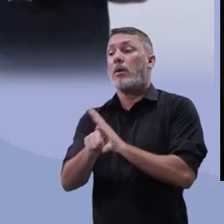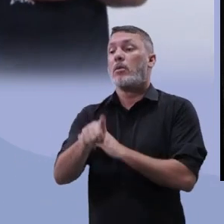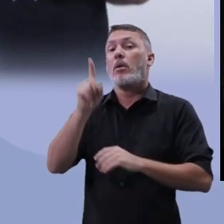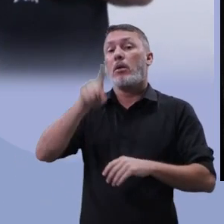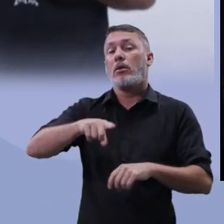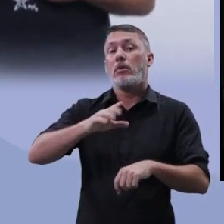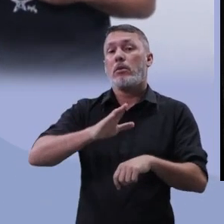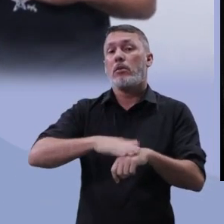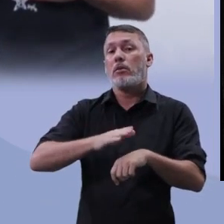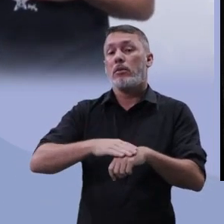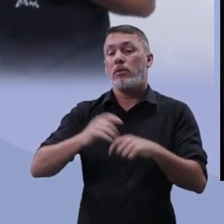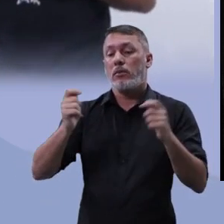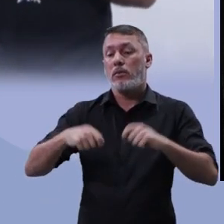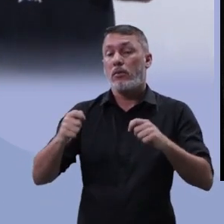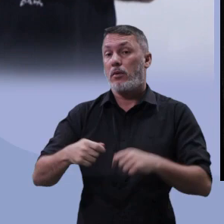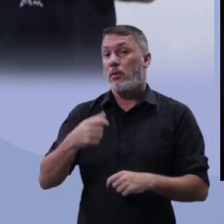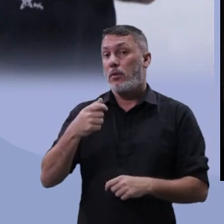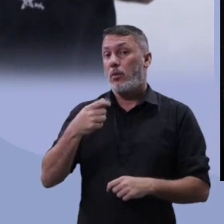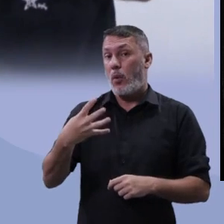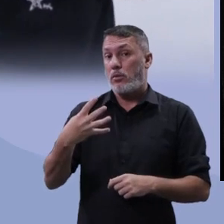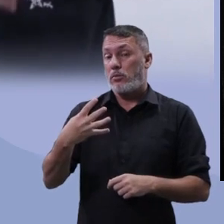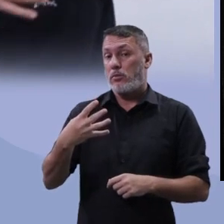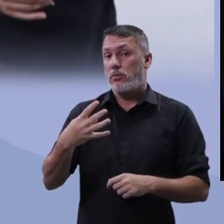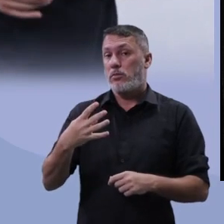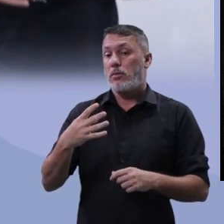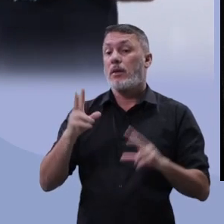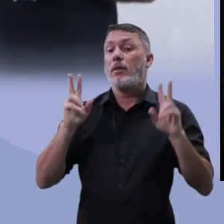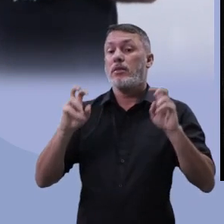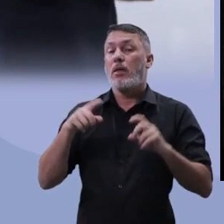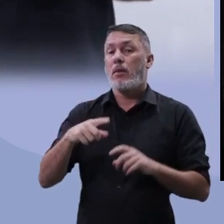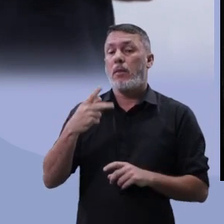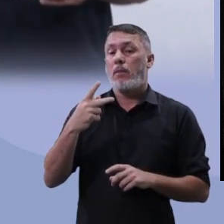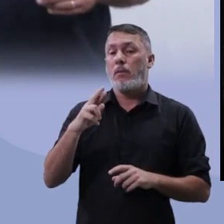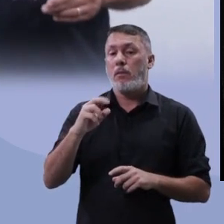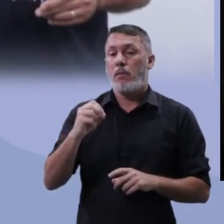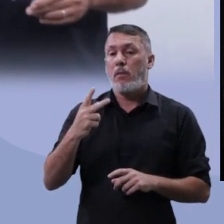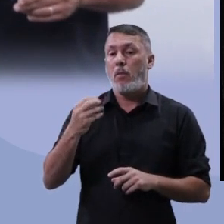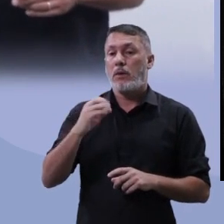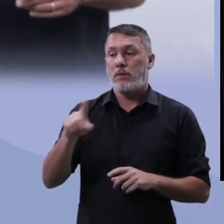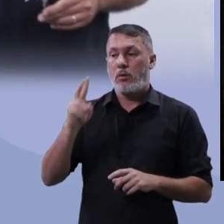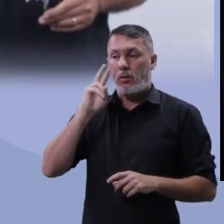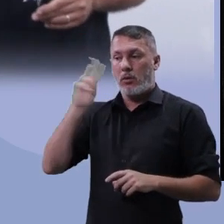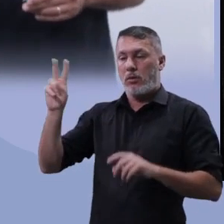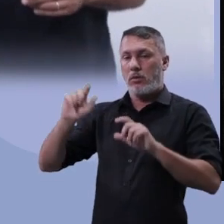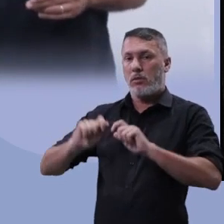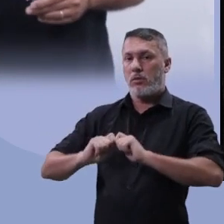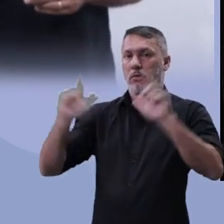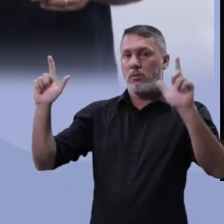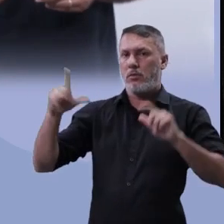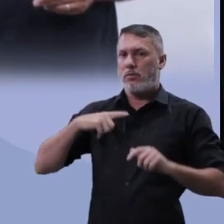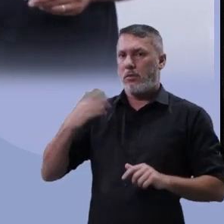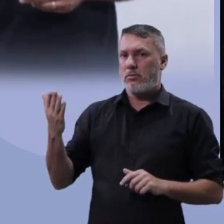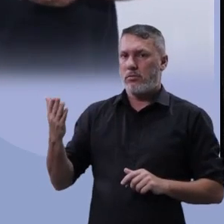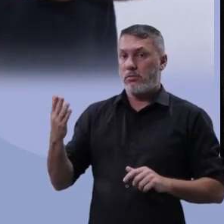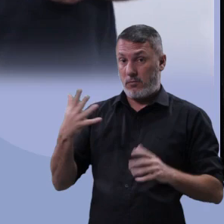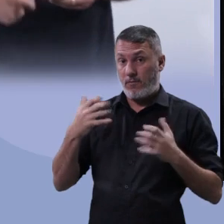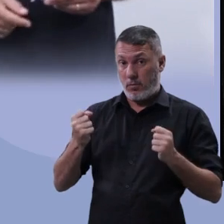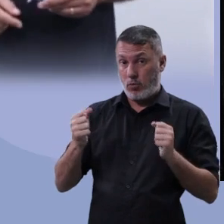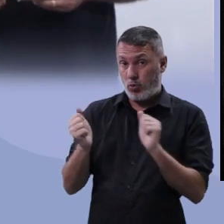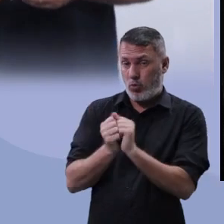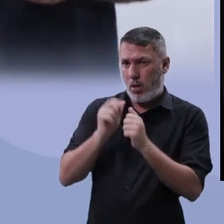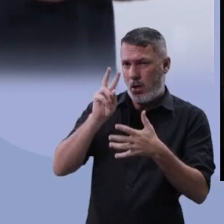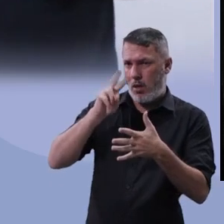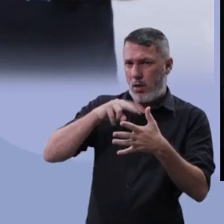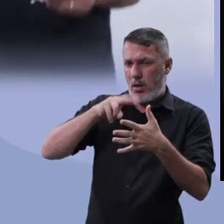com uma questão na competência 4, meu hacker, na proporcionalidade. A questão está aparecendo na sua tela aí, a gente vai